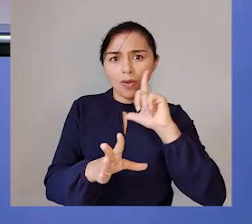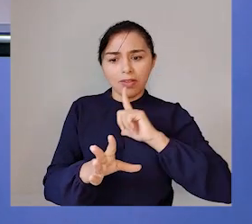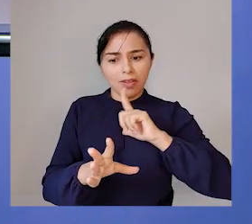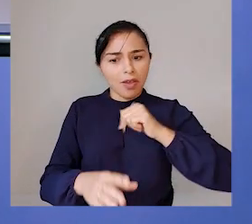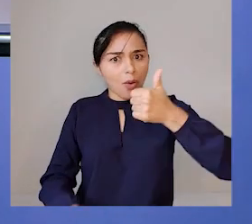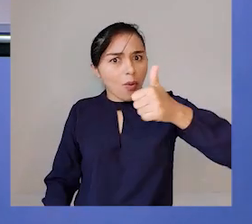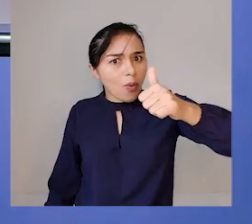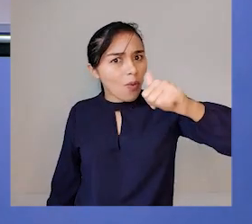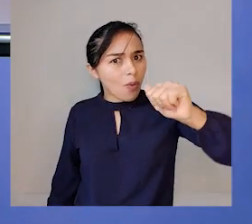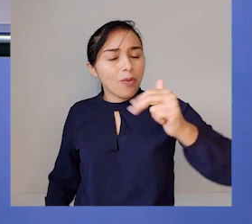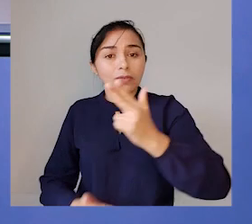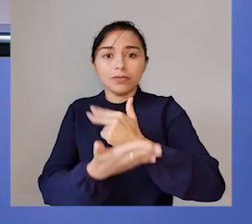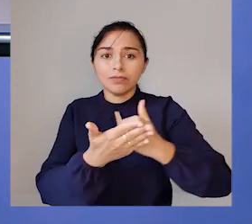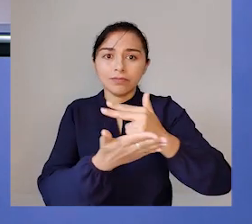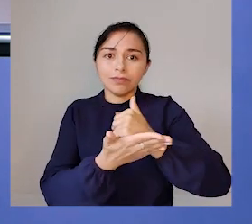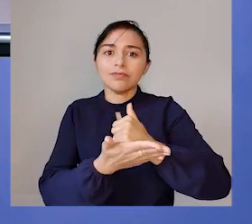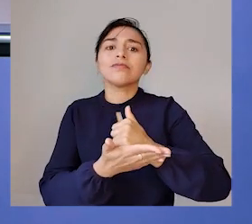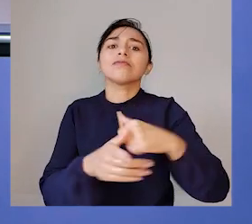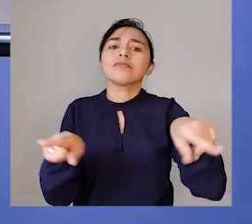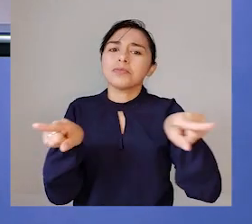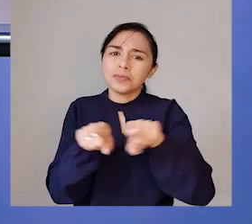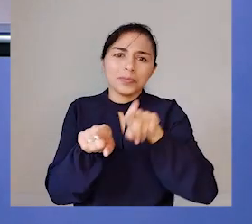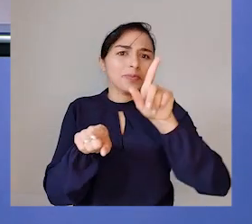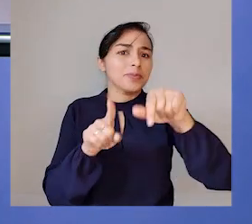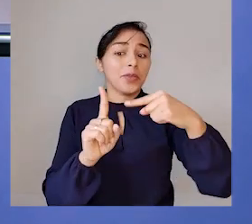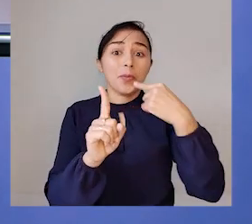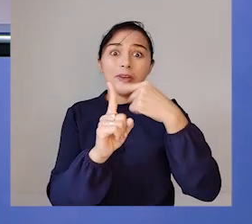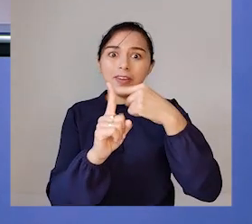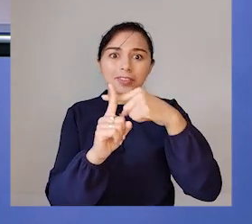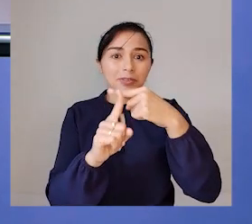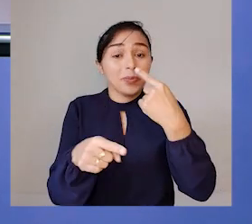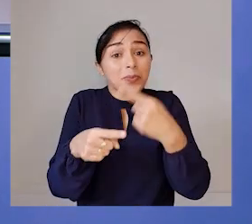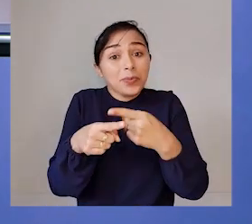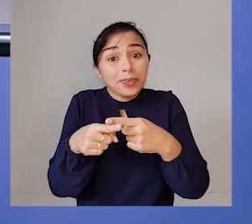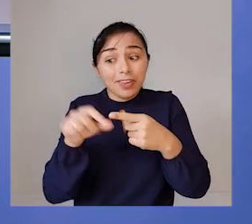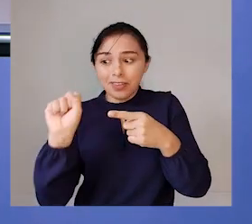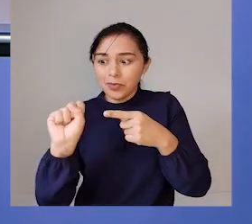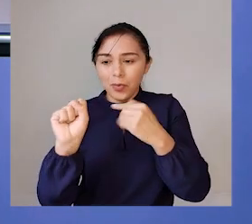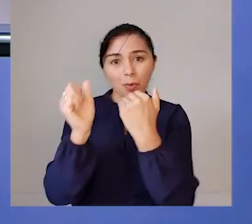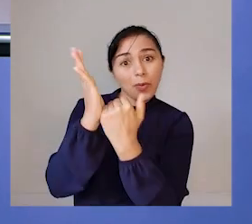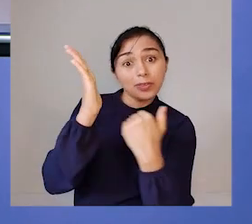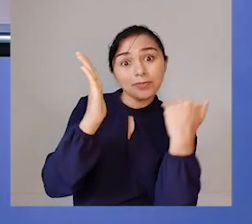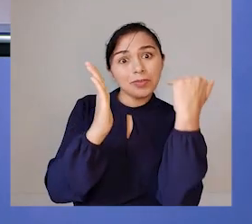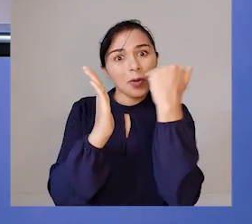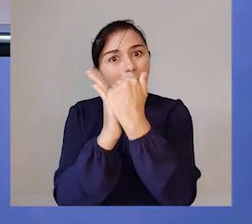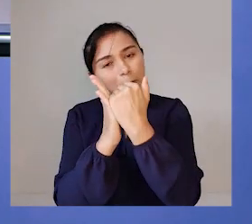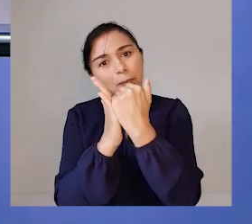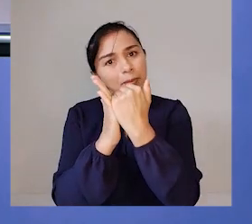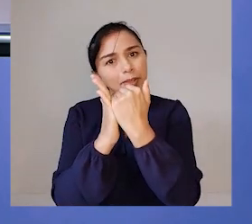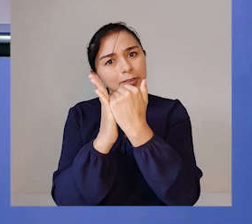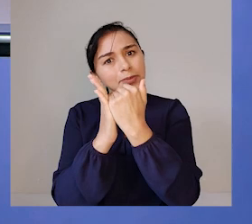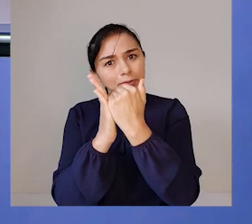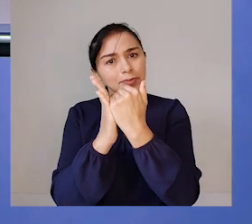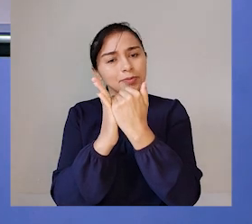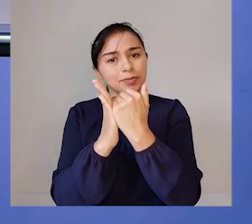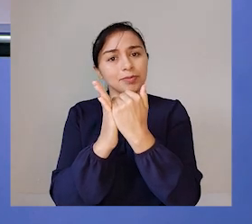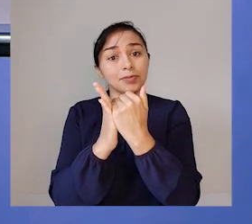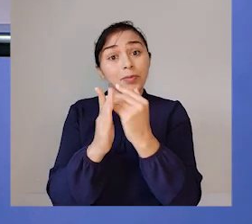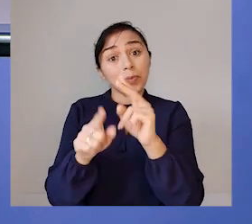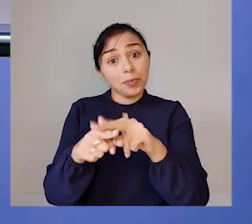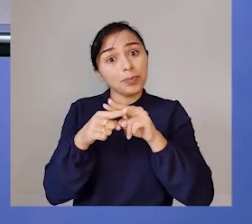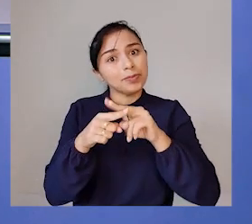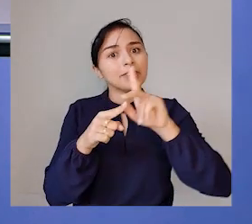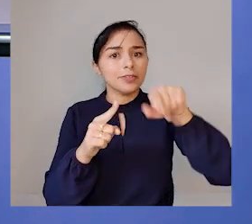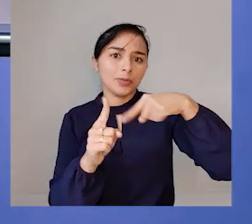figurinhas, a ideia que está implícita aí é a de adição. Significa que o João ele ganhou a